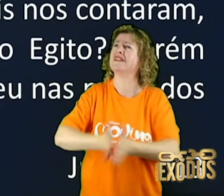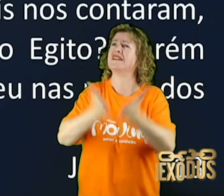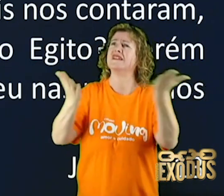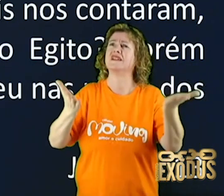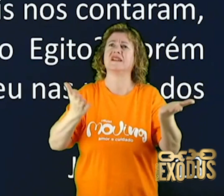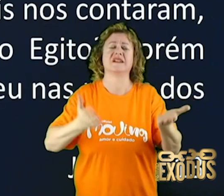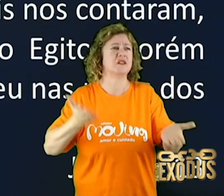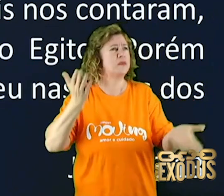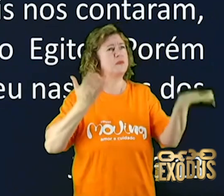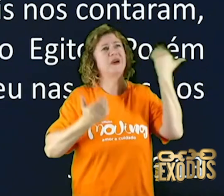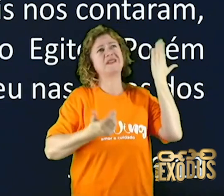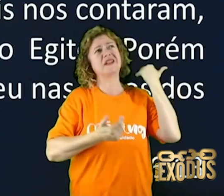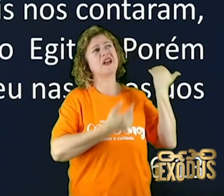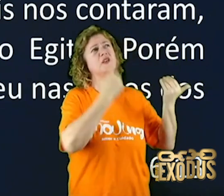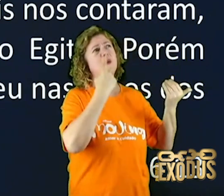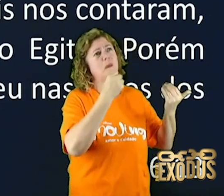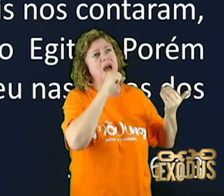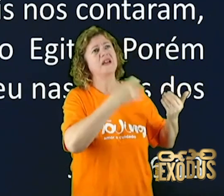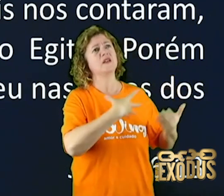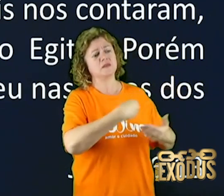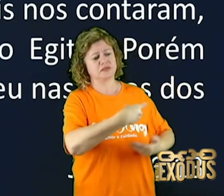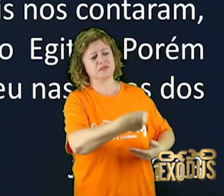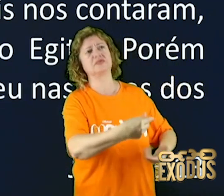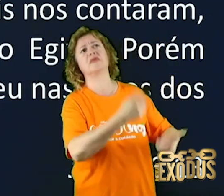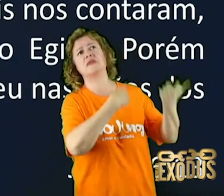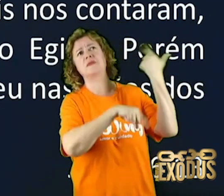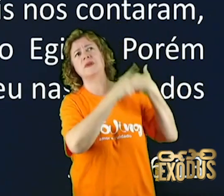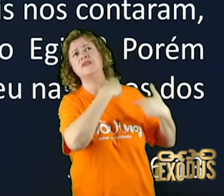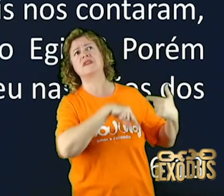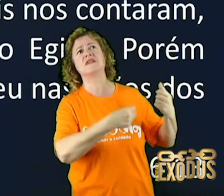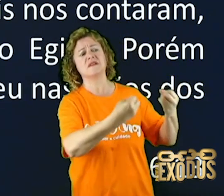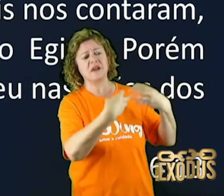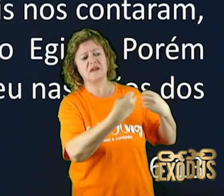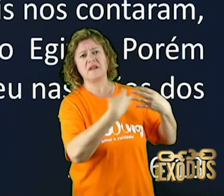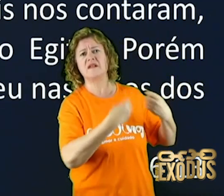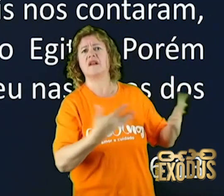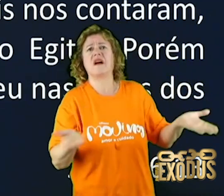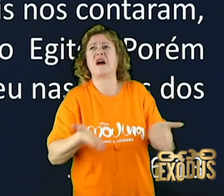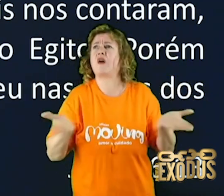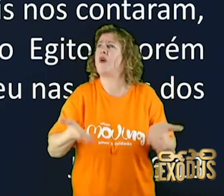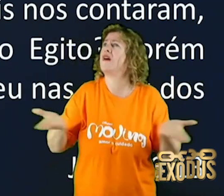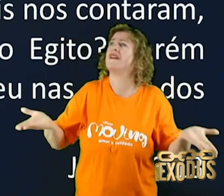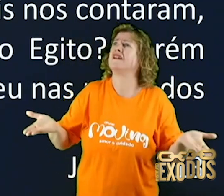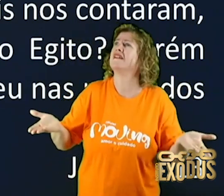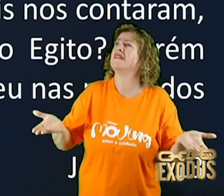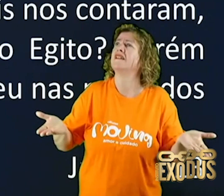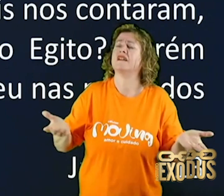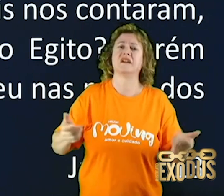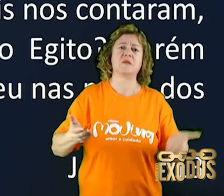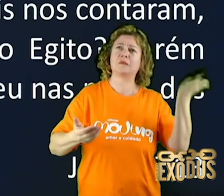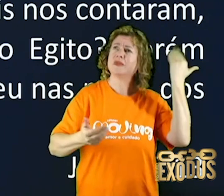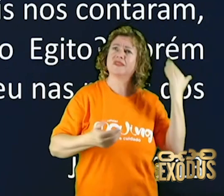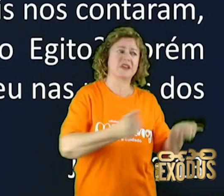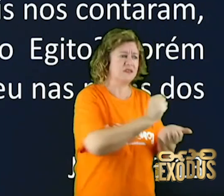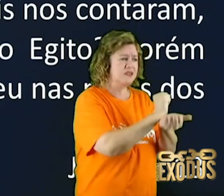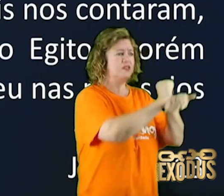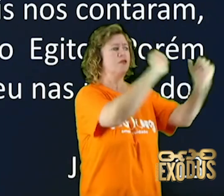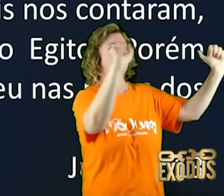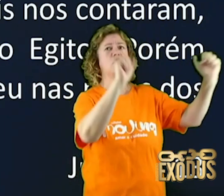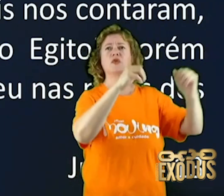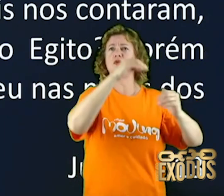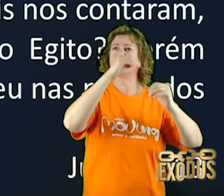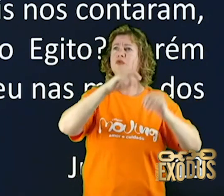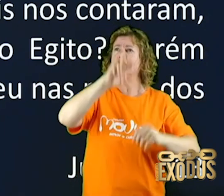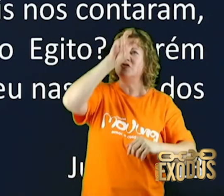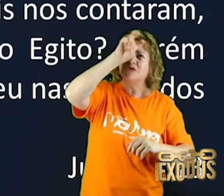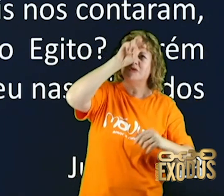nos contaram, dizendo: não nos fez o Senhor subir do Egito? Porém agora o Senhor nos desamparou e nos deu